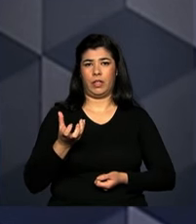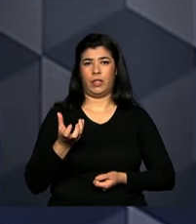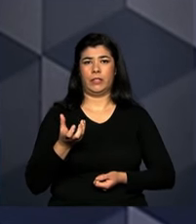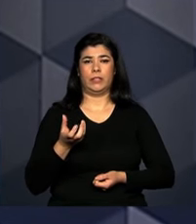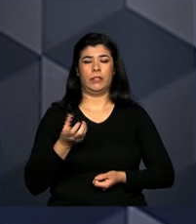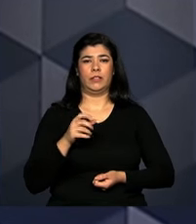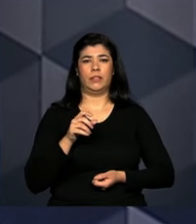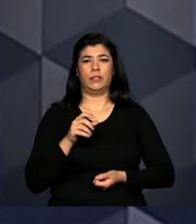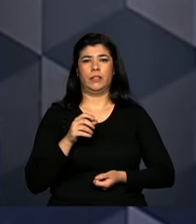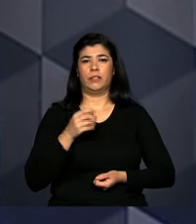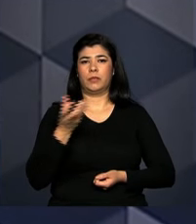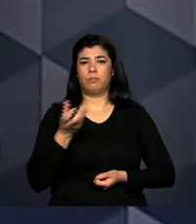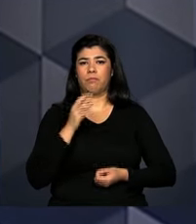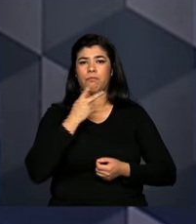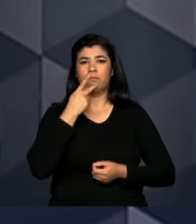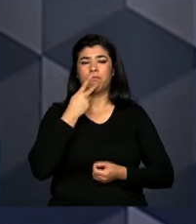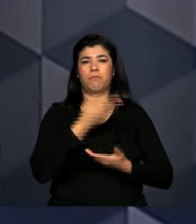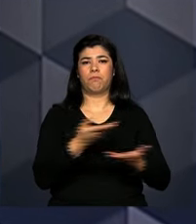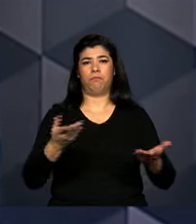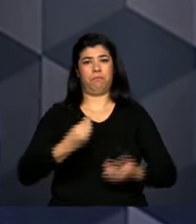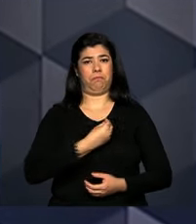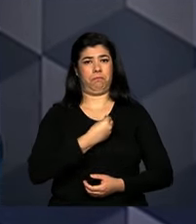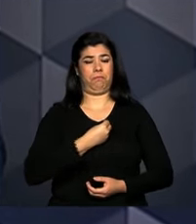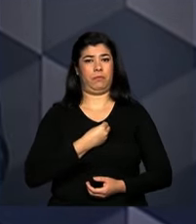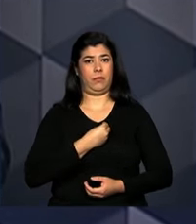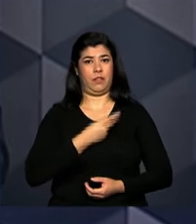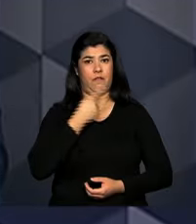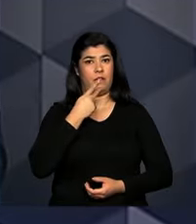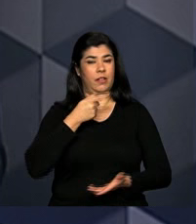caro Osmar, de poder estar presente aqui,